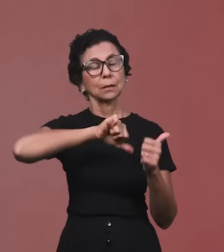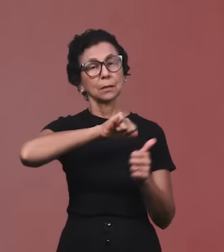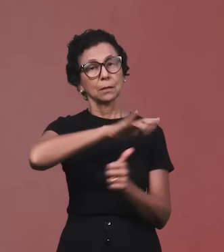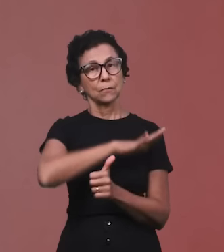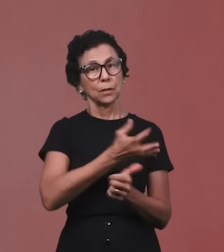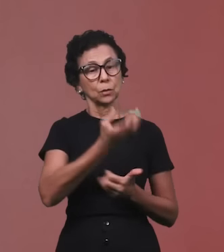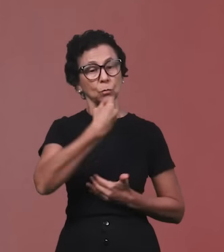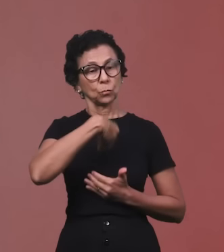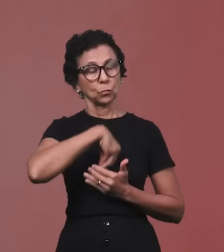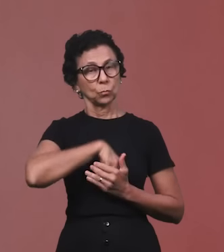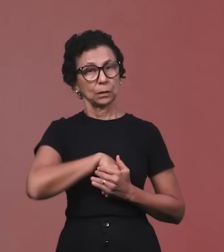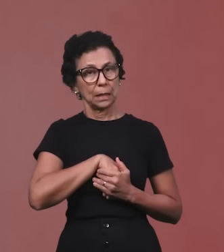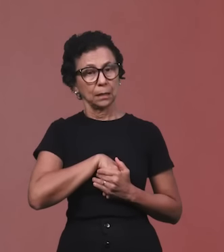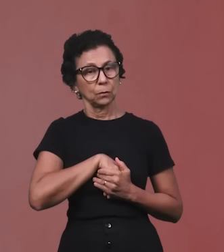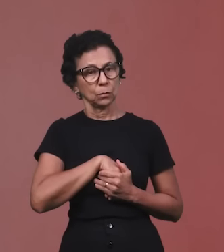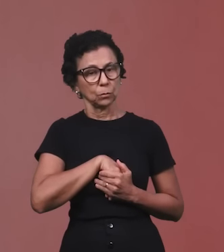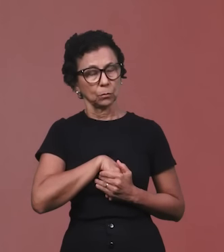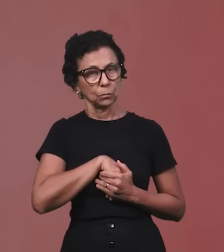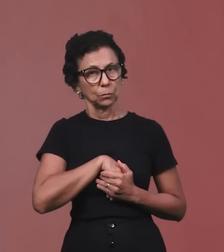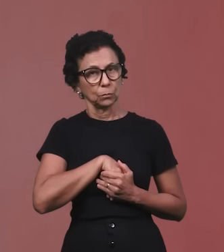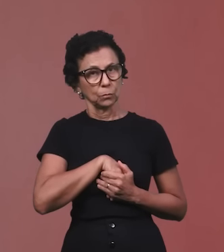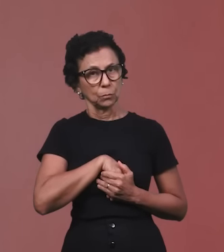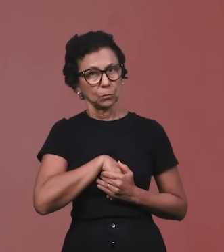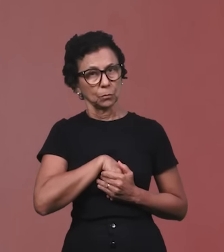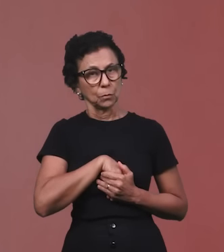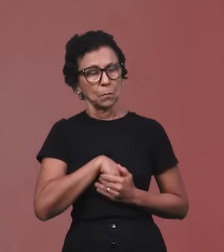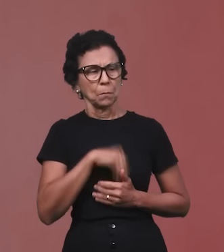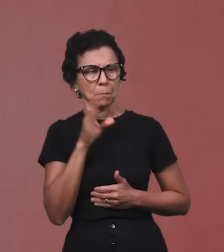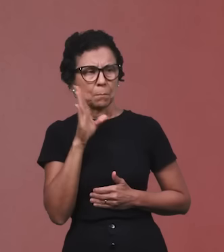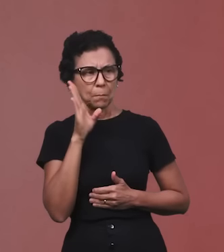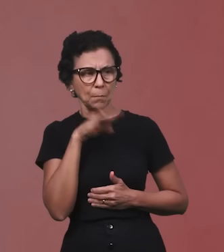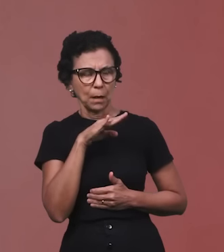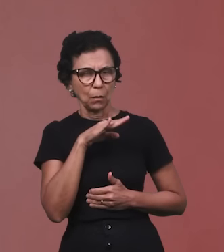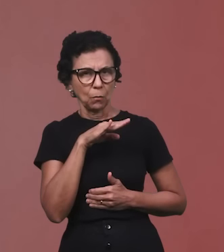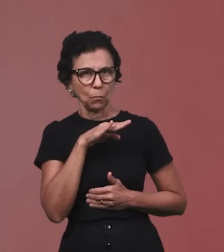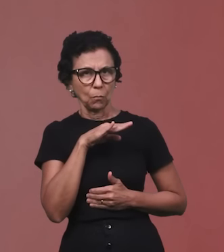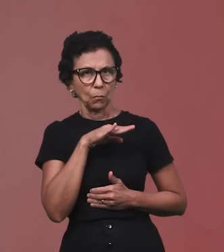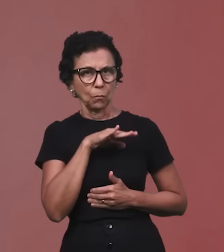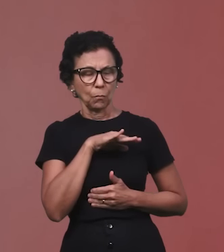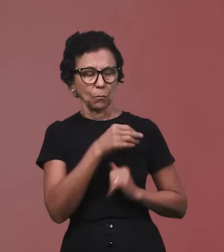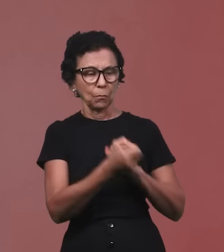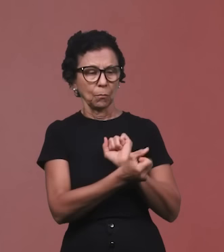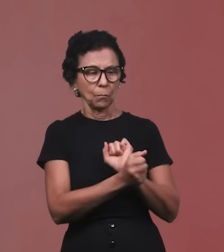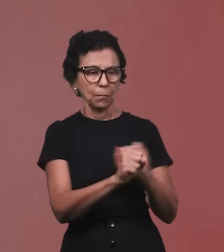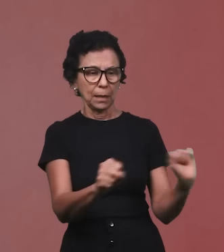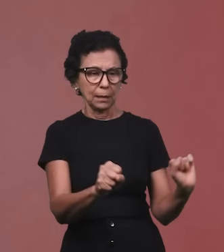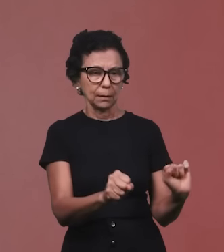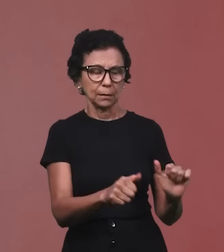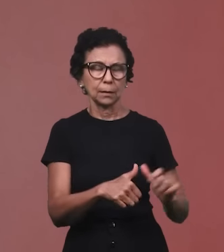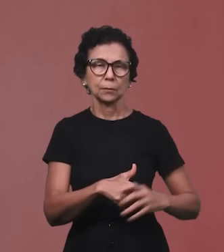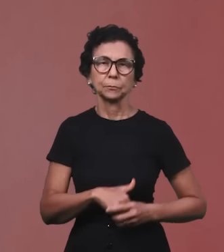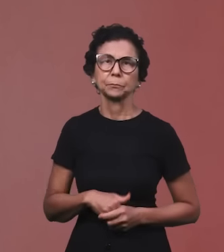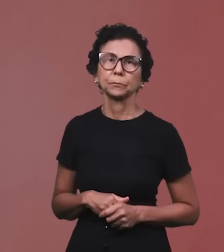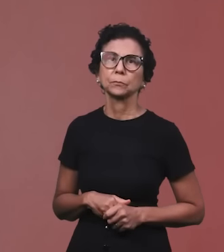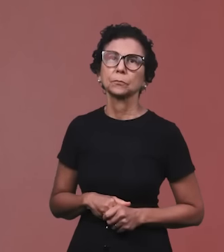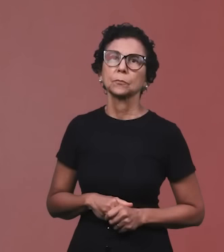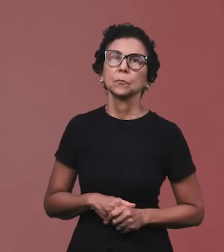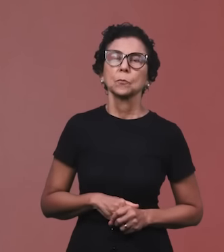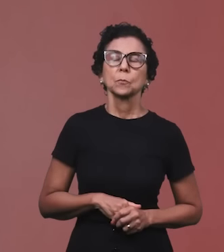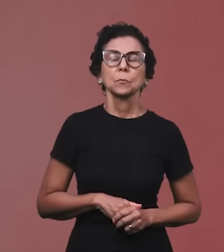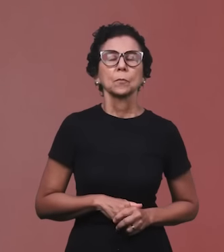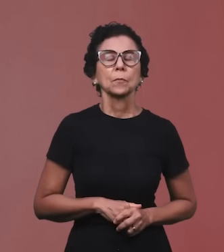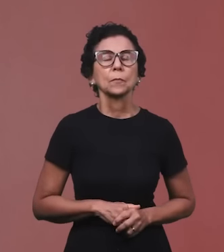o mal, Paulo diz, o mal, o bem que eu quero fazer eu não faço, mas o mal que eu não quero eu faço, porque é a luta que tem. Então o que acontece? O Espírito